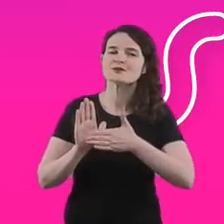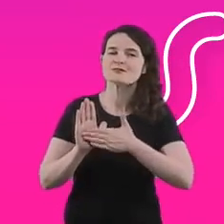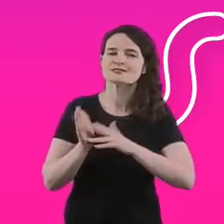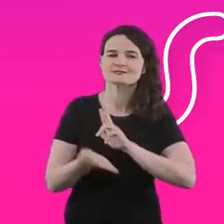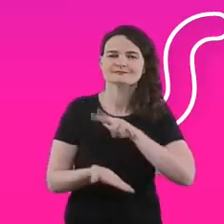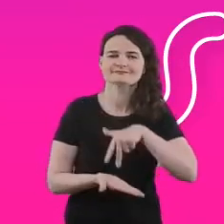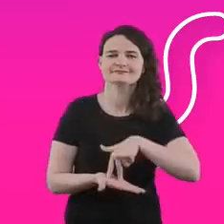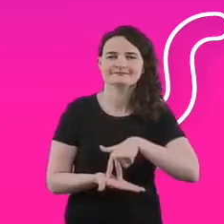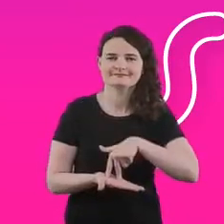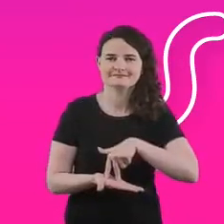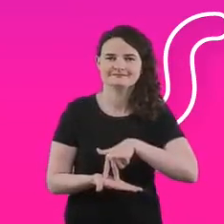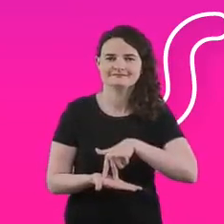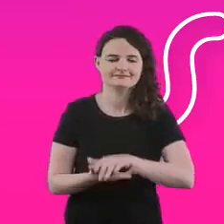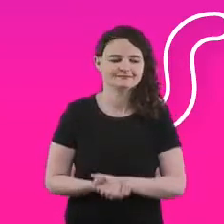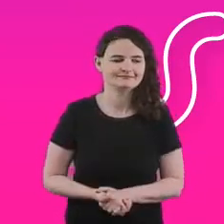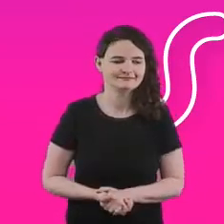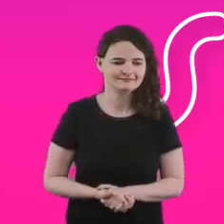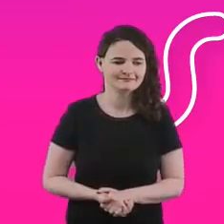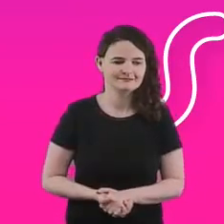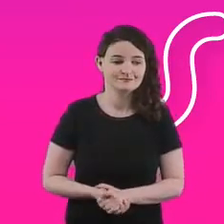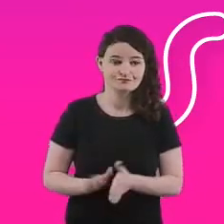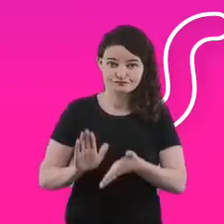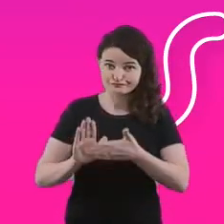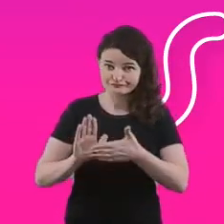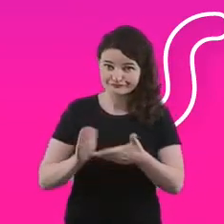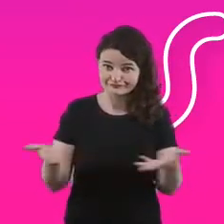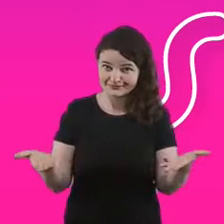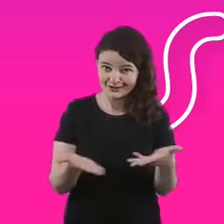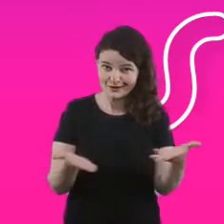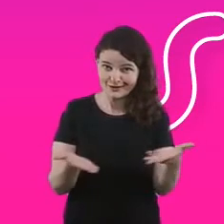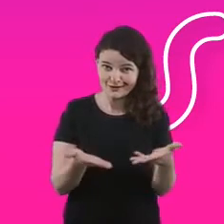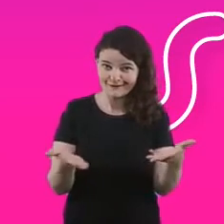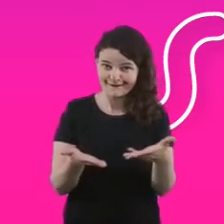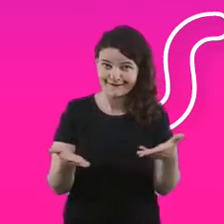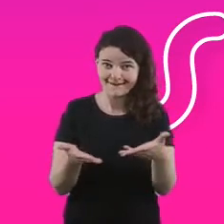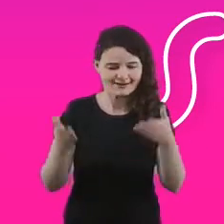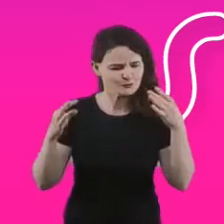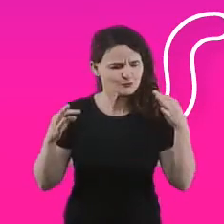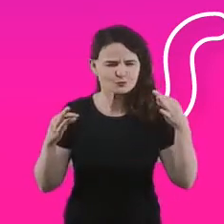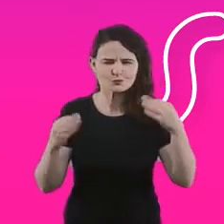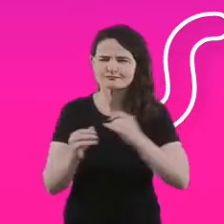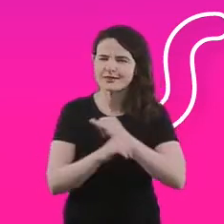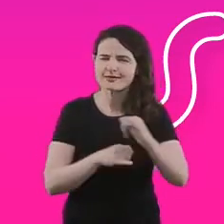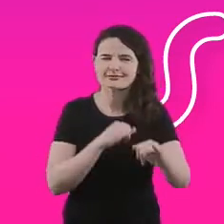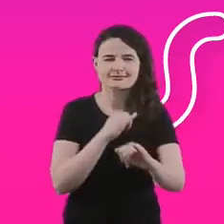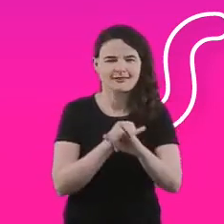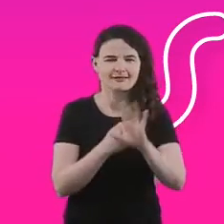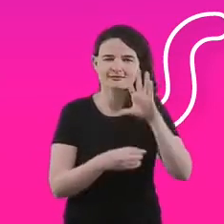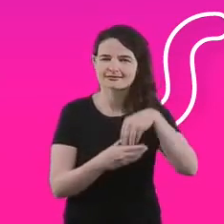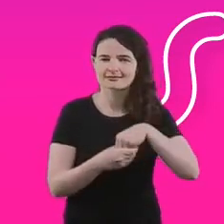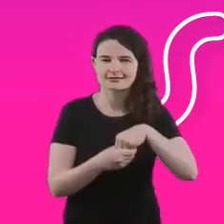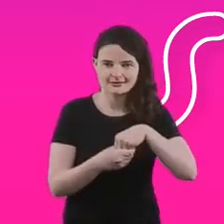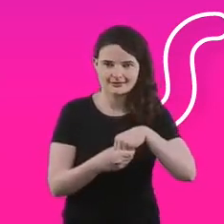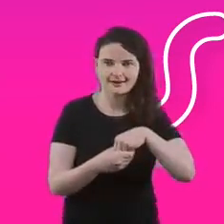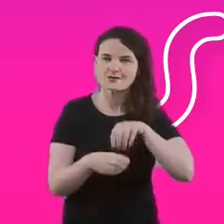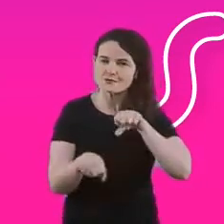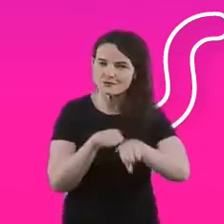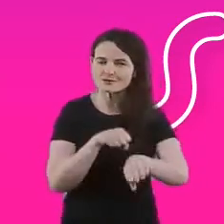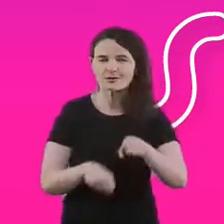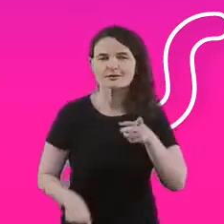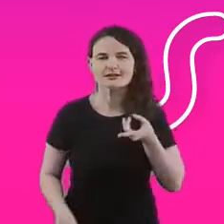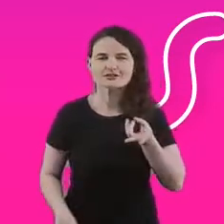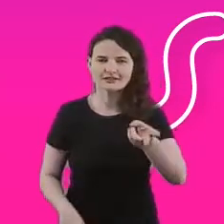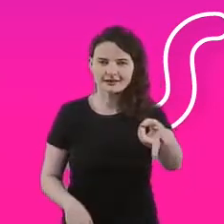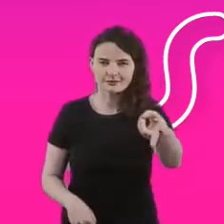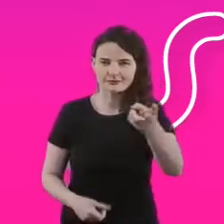atuação do Impulsiona, um programa essencialmente digital, que se propõe a ajudar na formação continuada desse professor, eu vejo uma